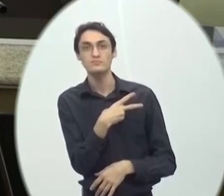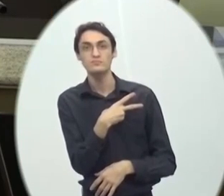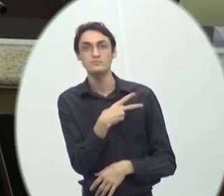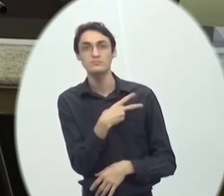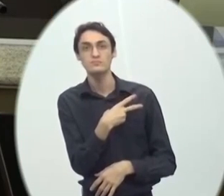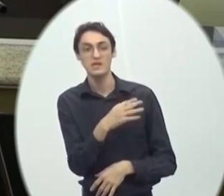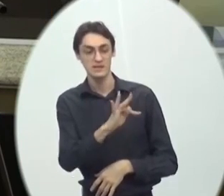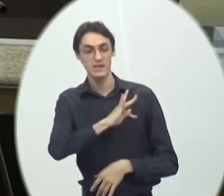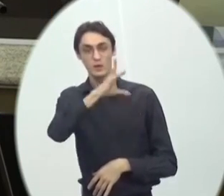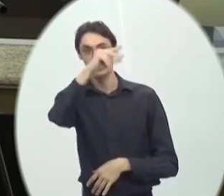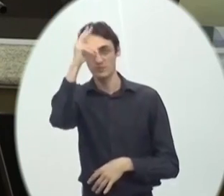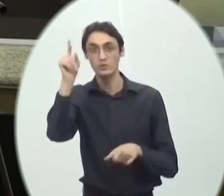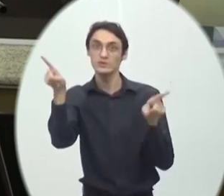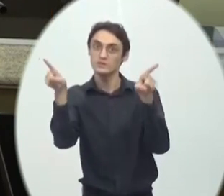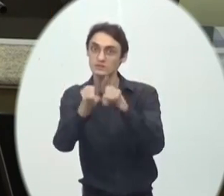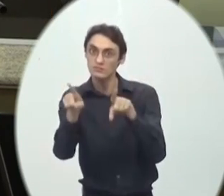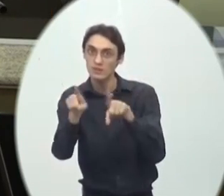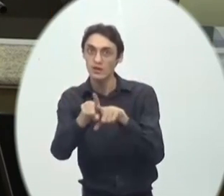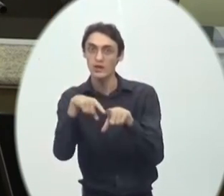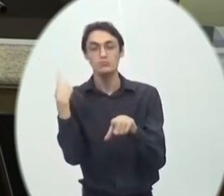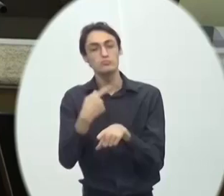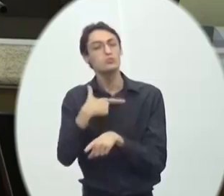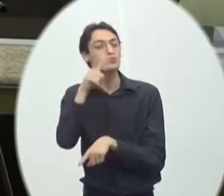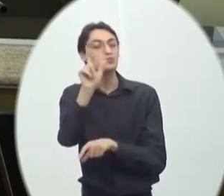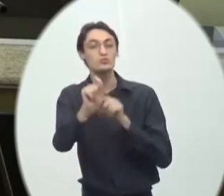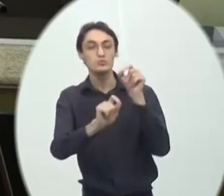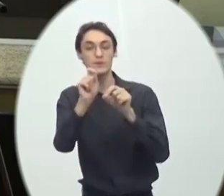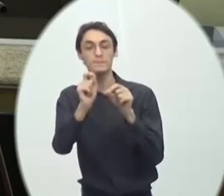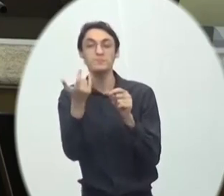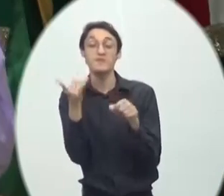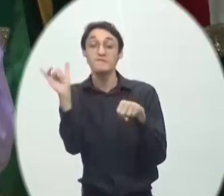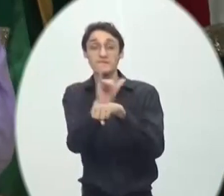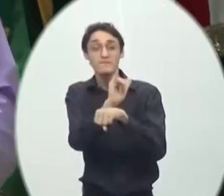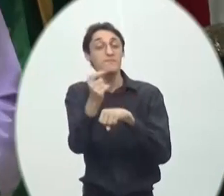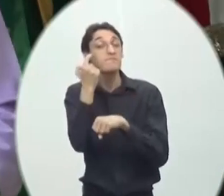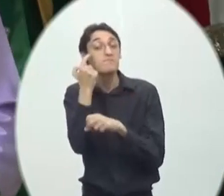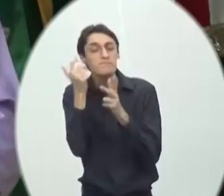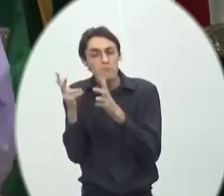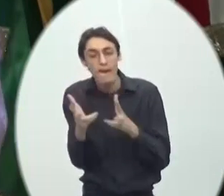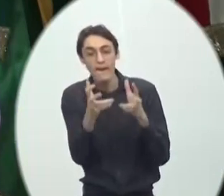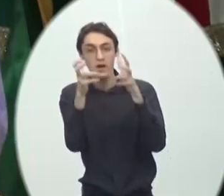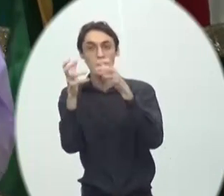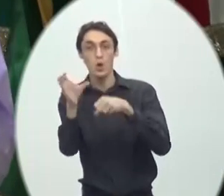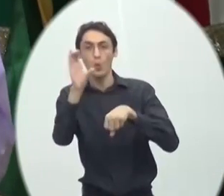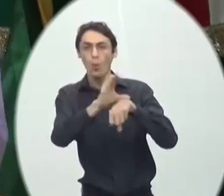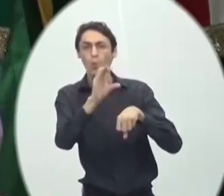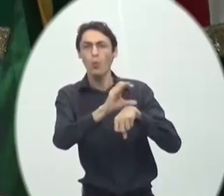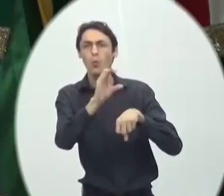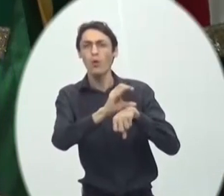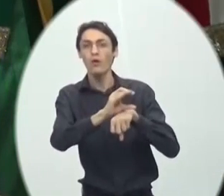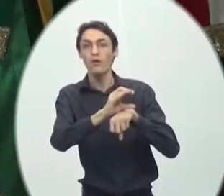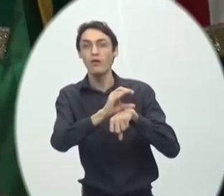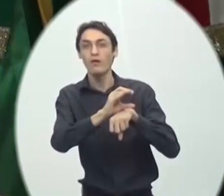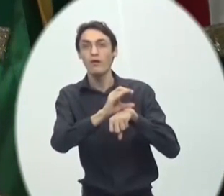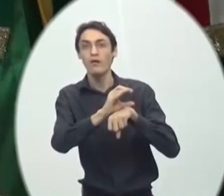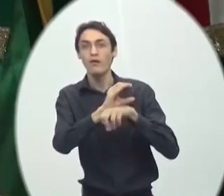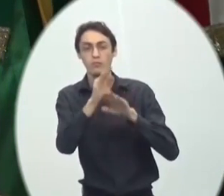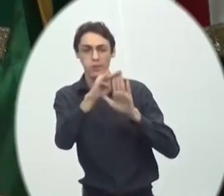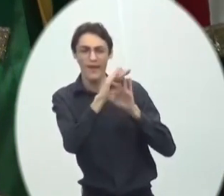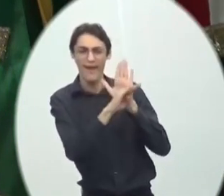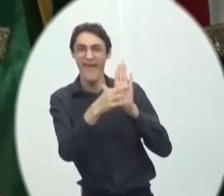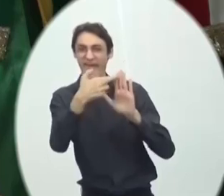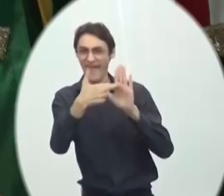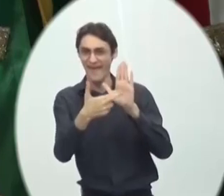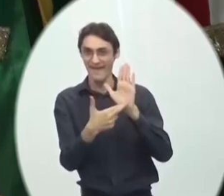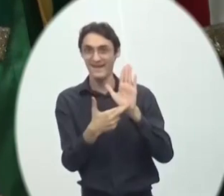técnicos da prefeitura, para que a gente consiga, de uma maneira ou de outra, muda o código de postura ou faz alguma coisa, porque não, também é outra coisa que não tem